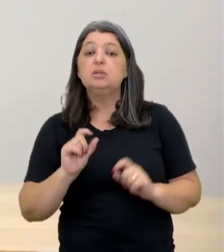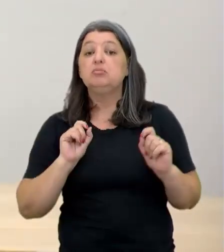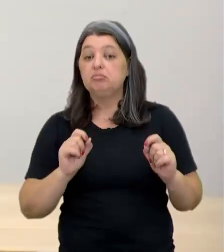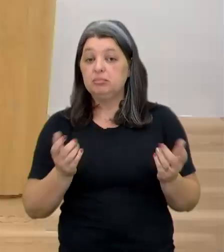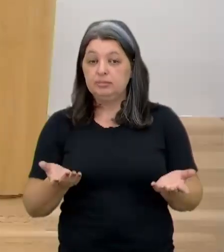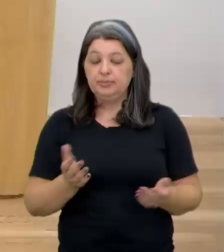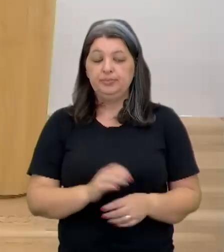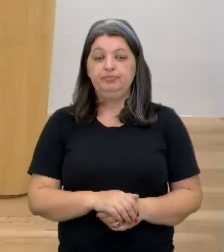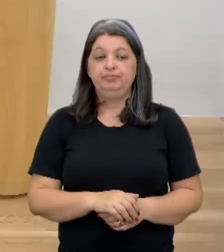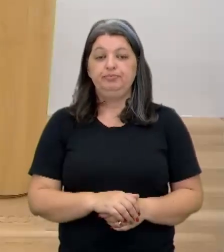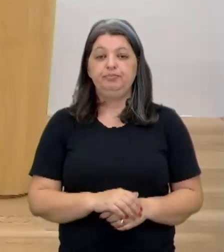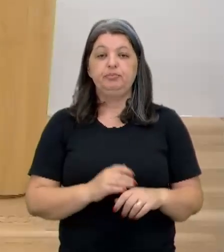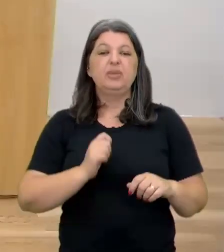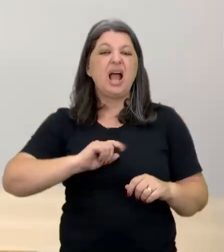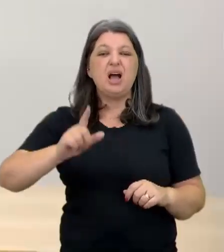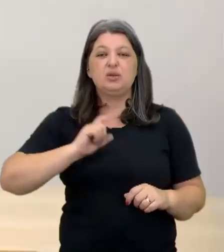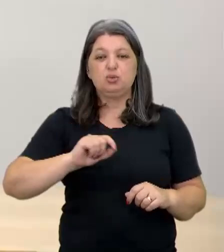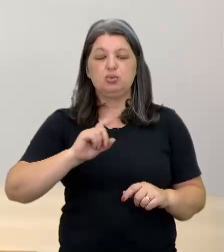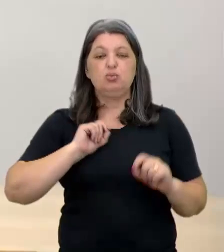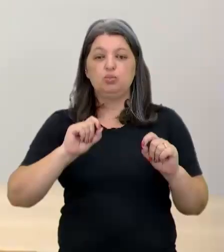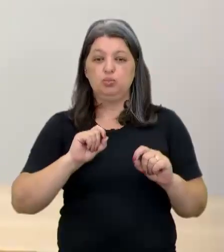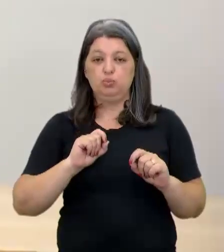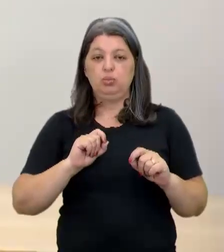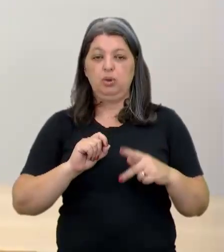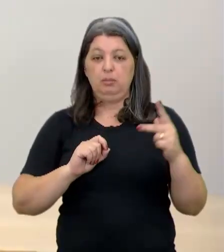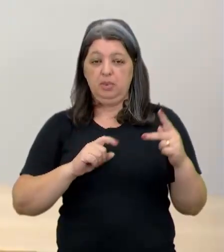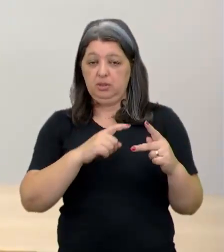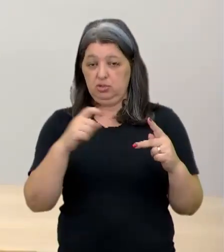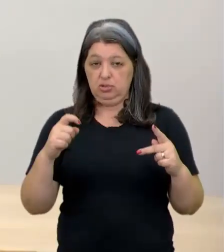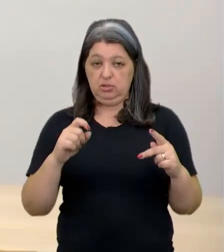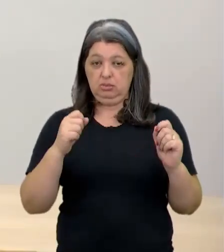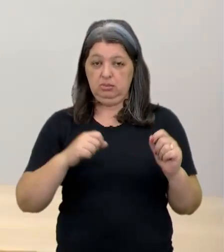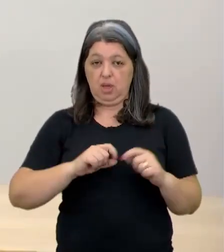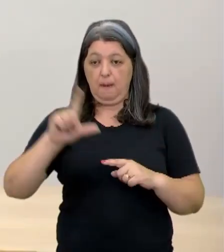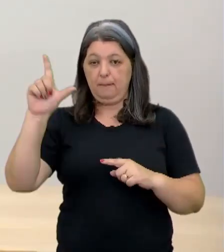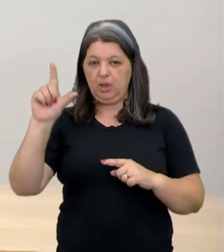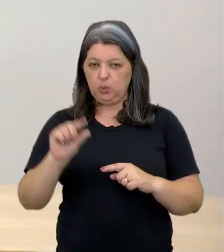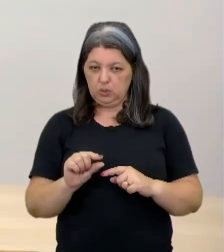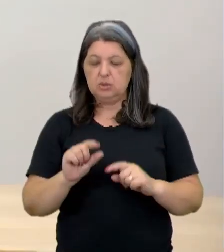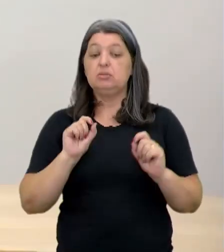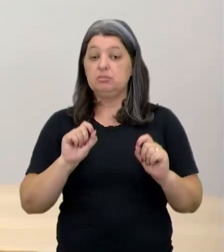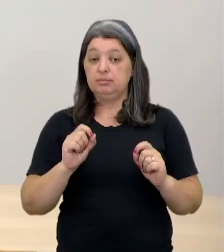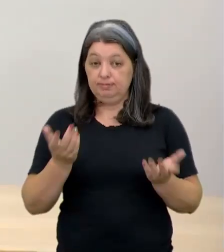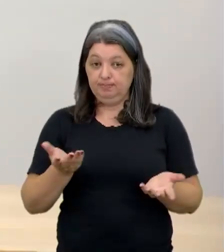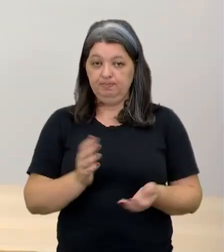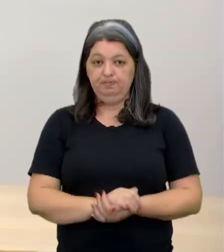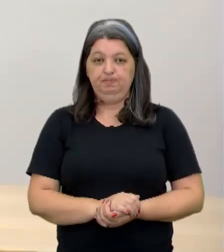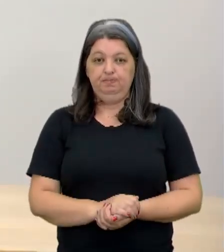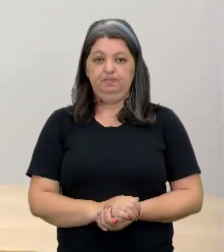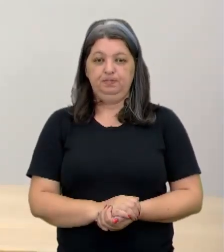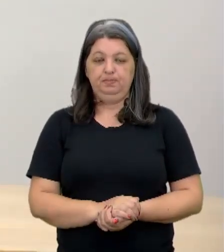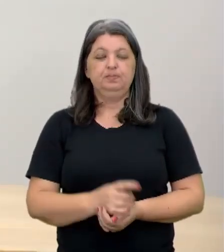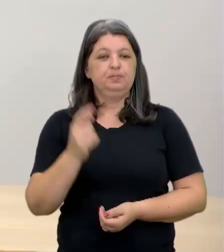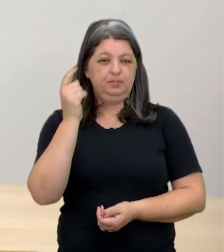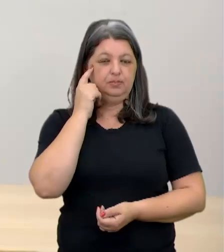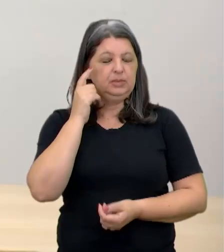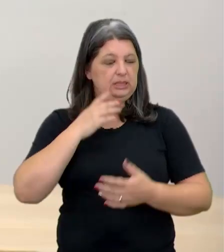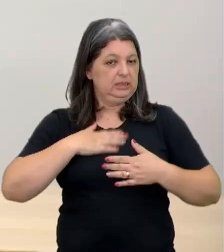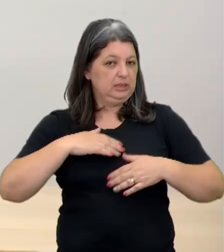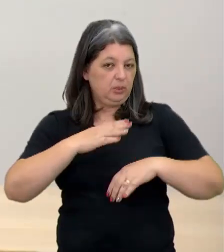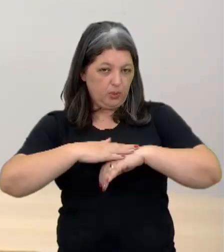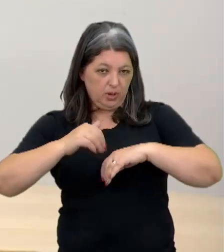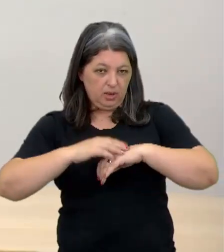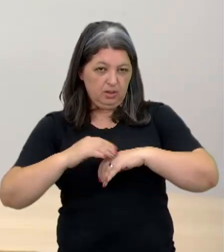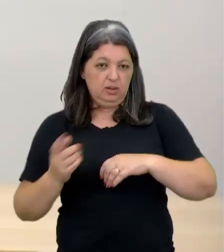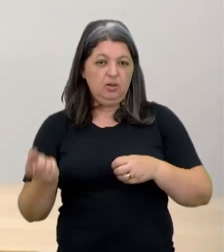onde? E a nossa curva azul, a Q de x, ficou ampliada ou reduzida? Foi até onde? Então, pessoal, pensa com carinho.